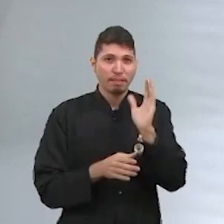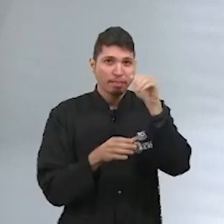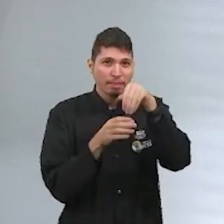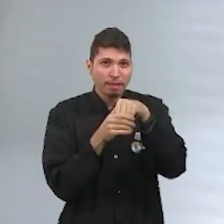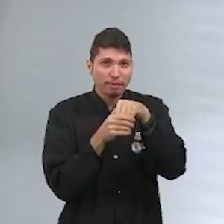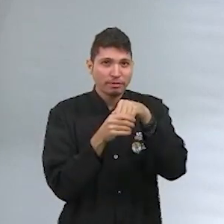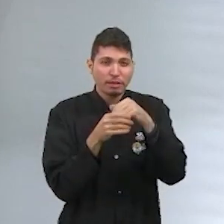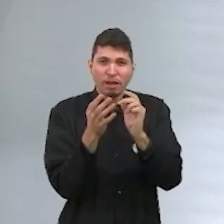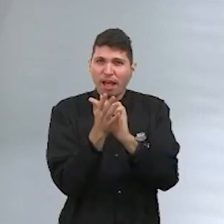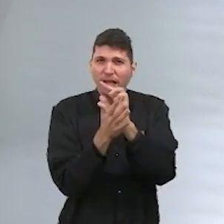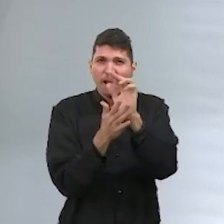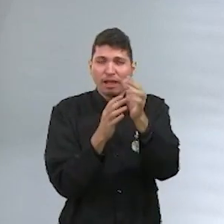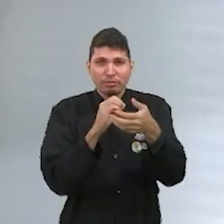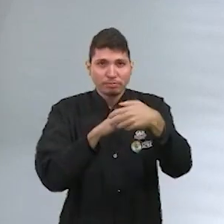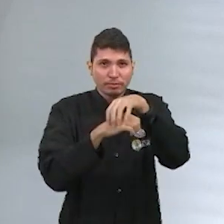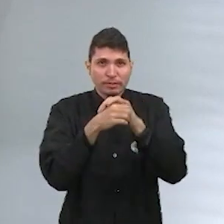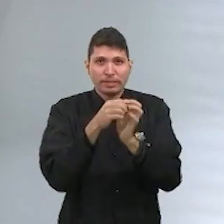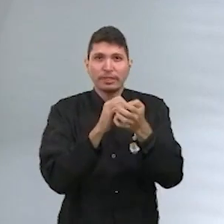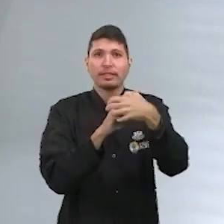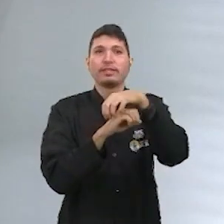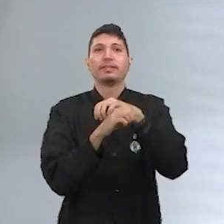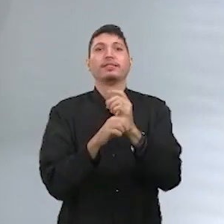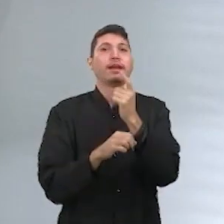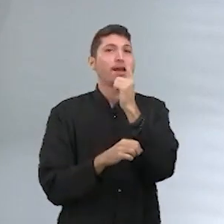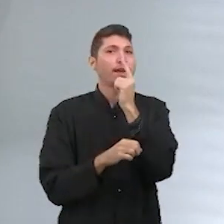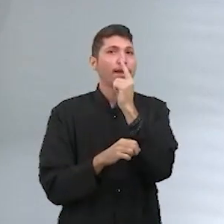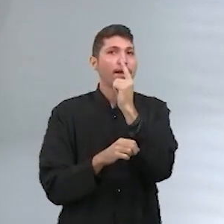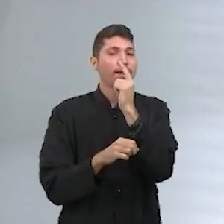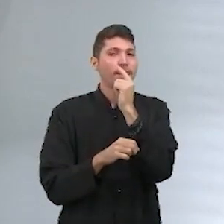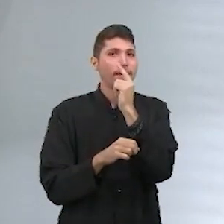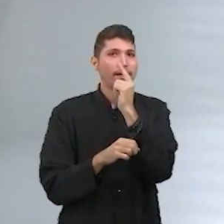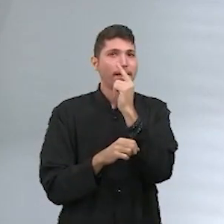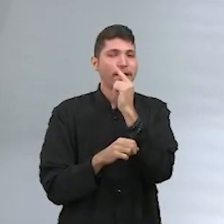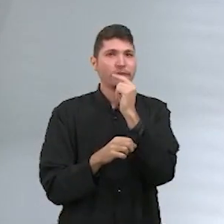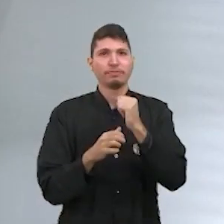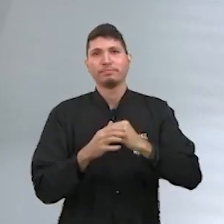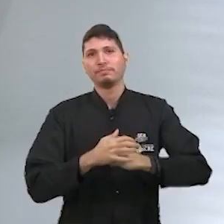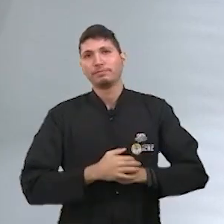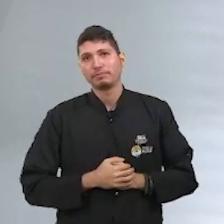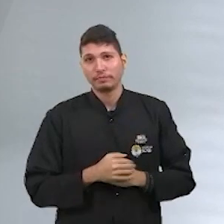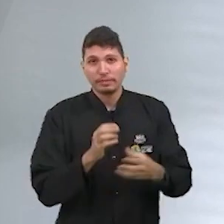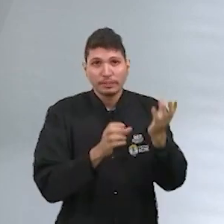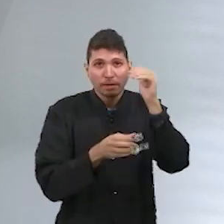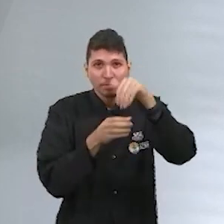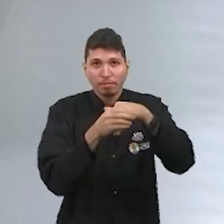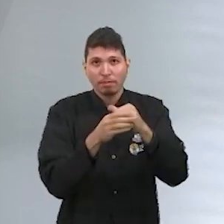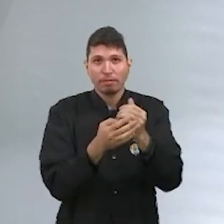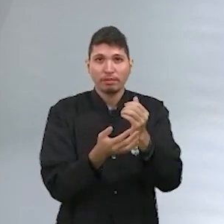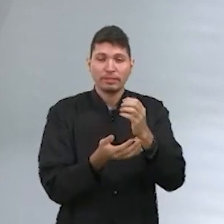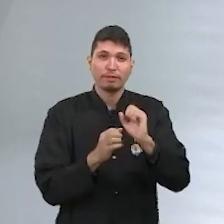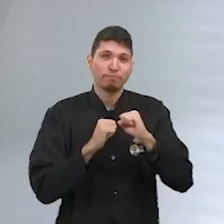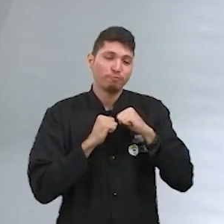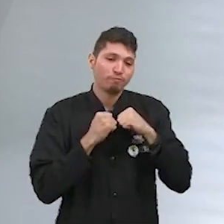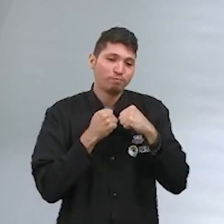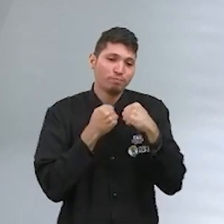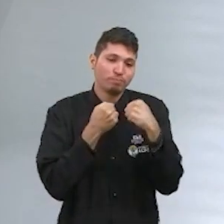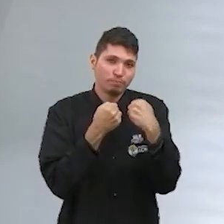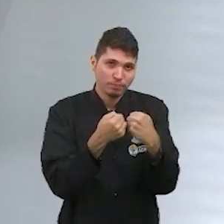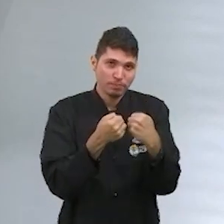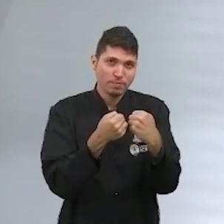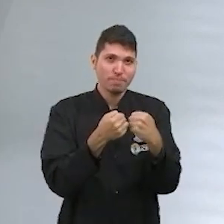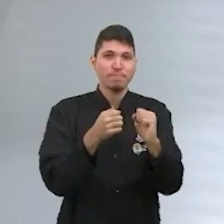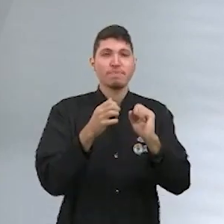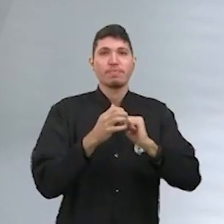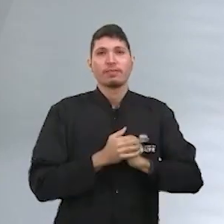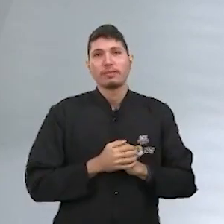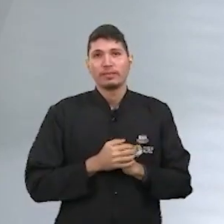de inúmeras moléculas de água. Então, dentro daquele copo, podemos dizer que está acontecendo ali forças que